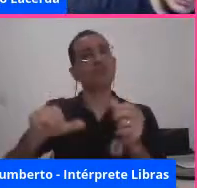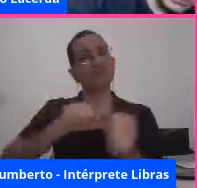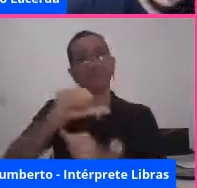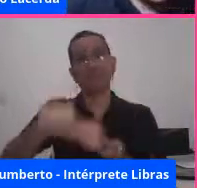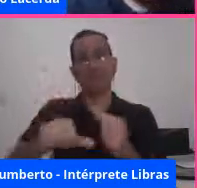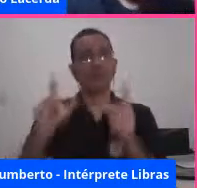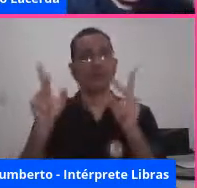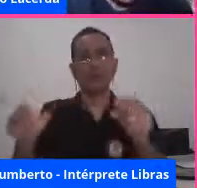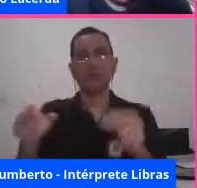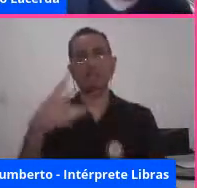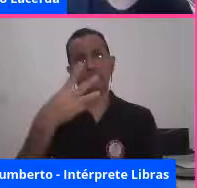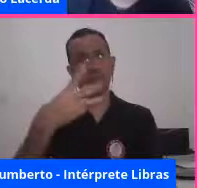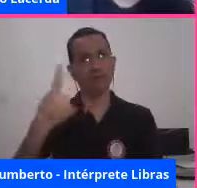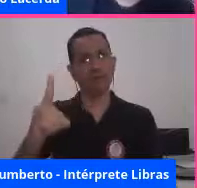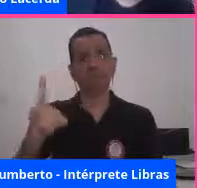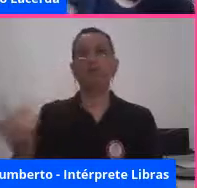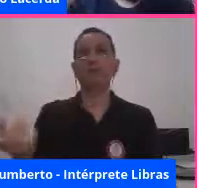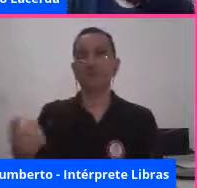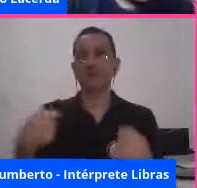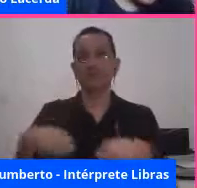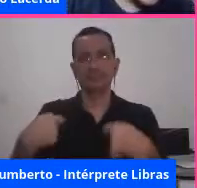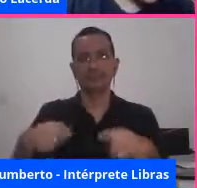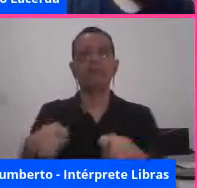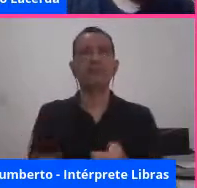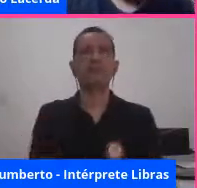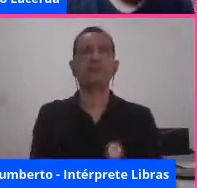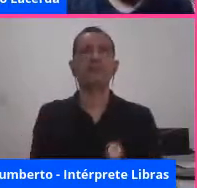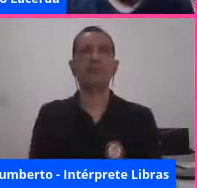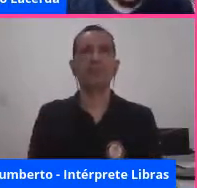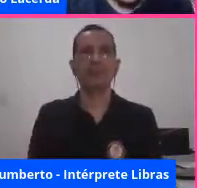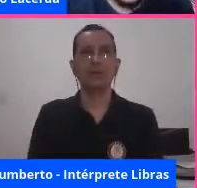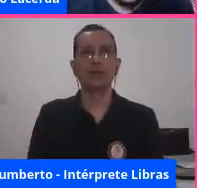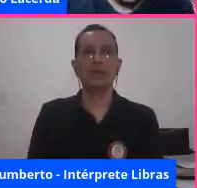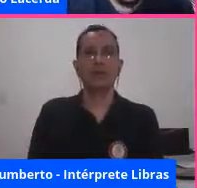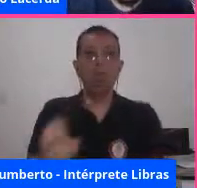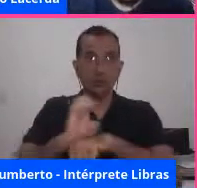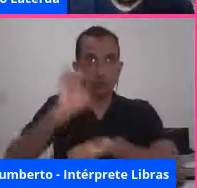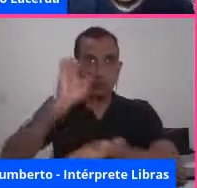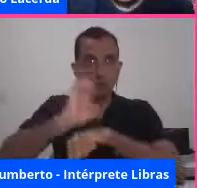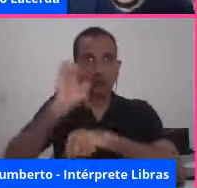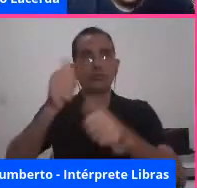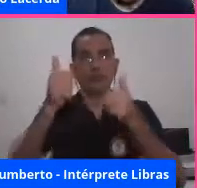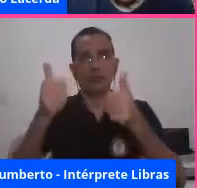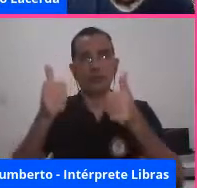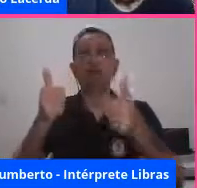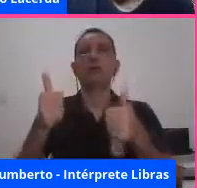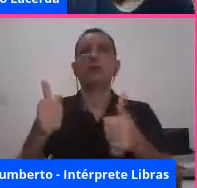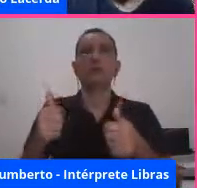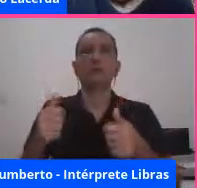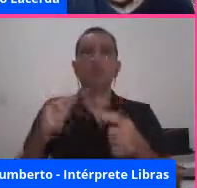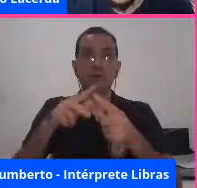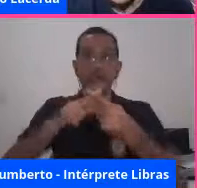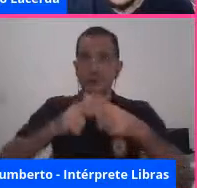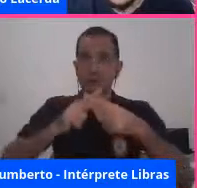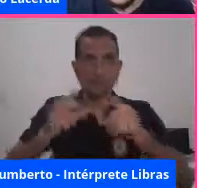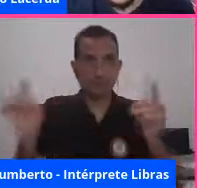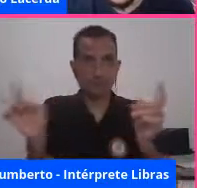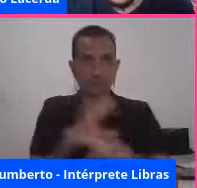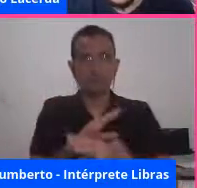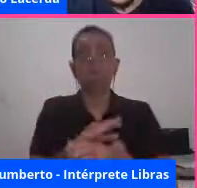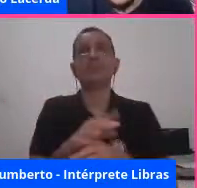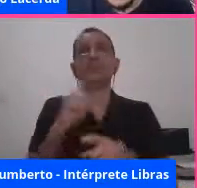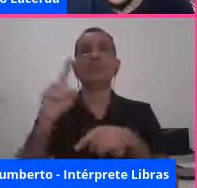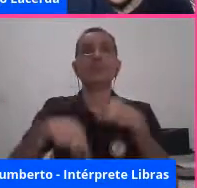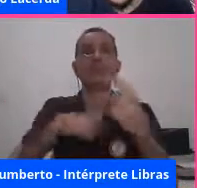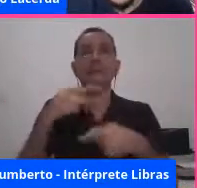de eu configurar a altura de camada, configurar o enfio e configurar o suporte, a minha peça está pronta e eu vou aqui